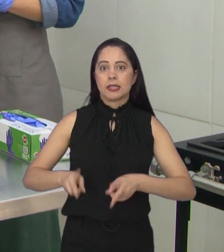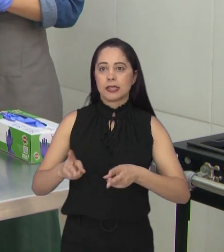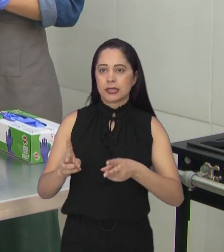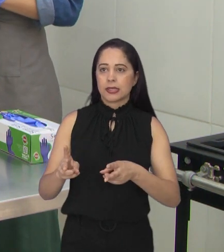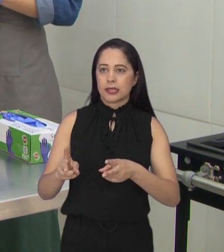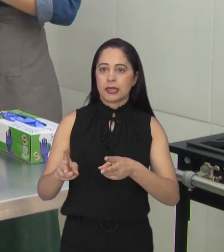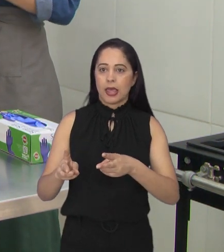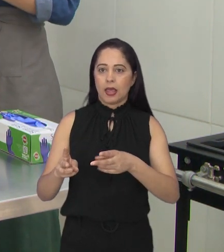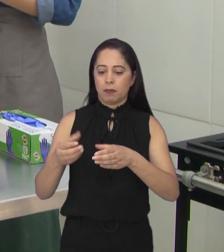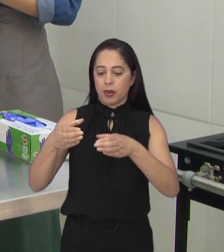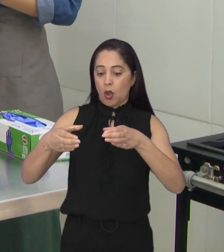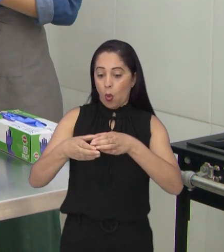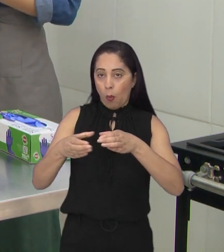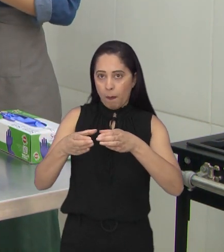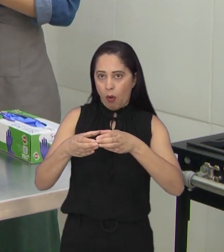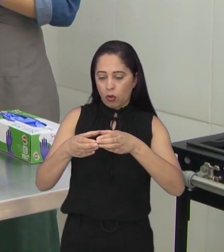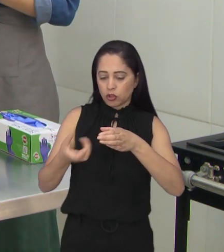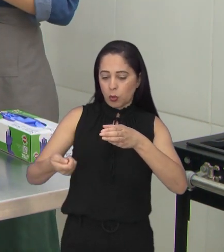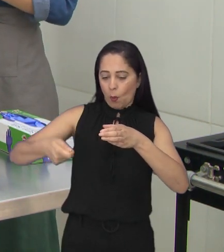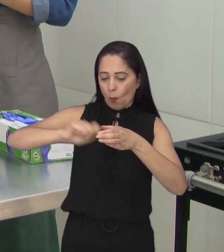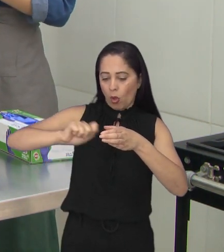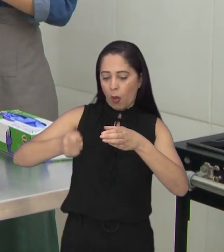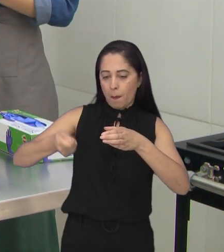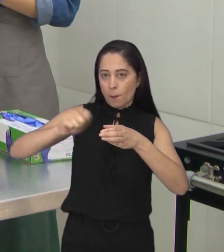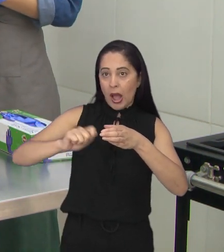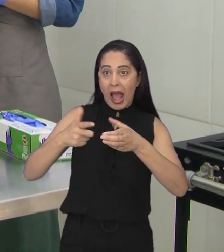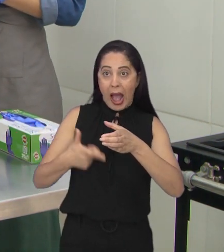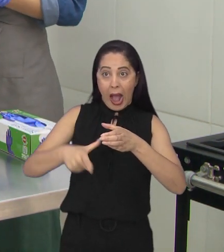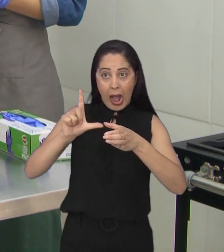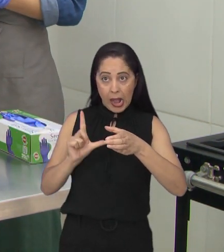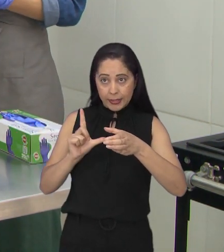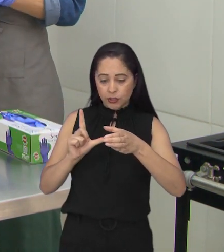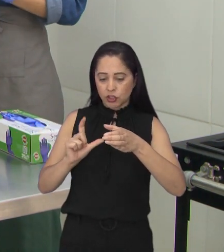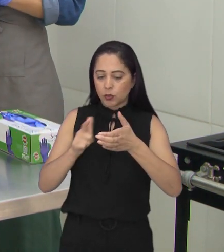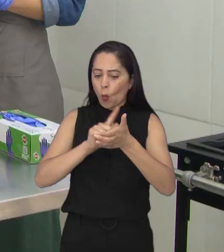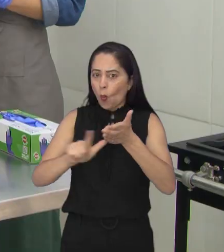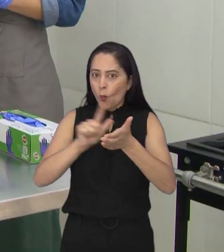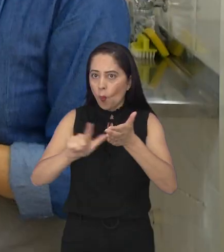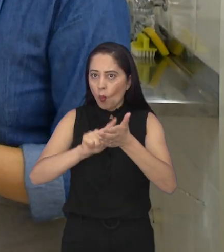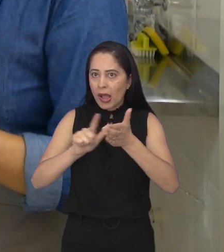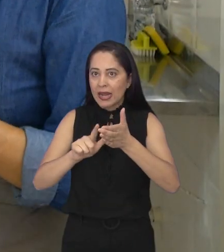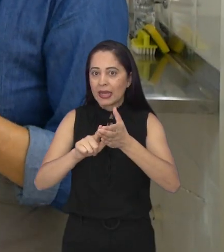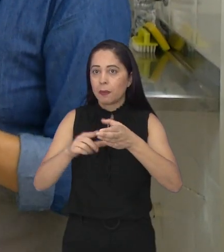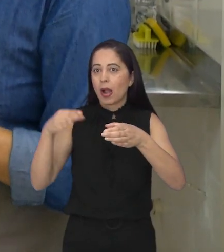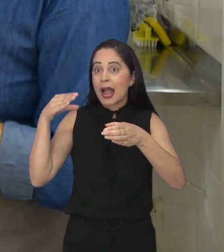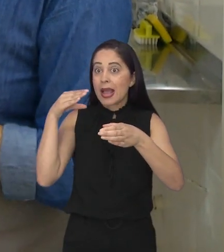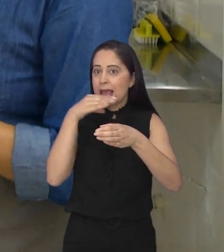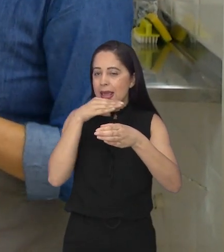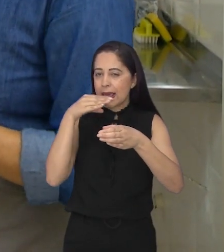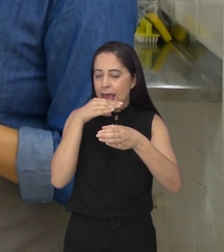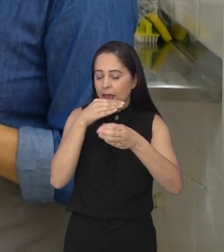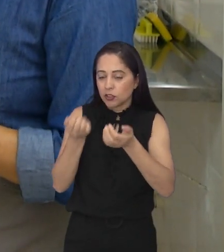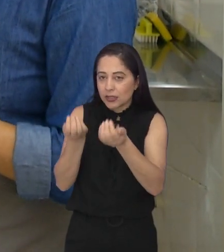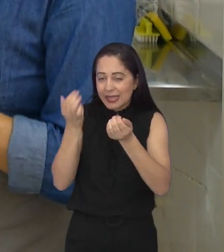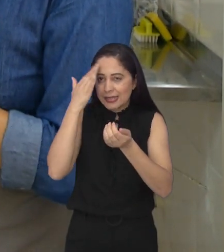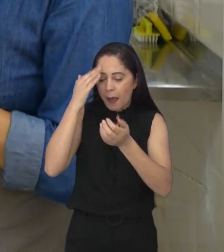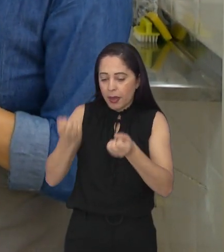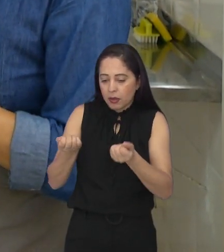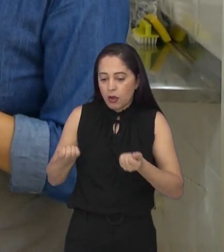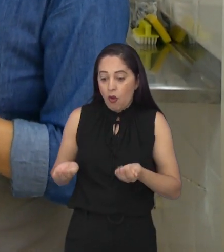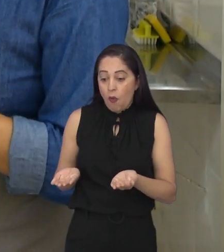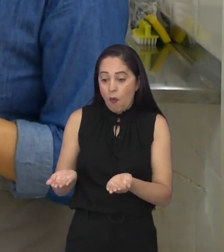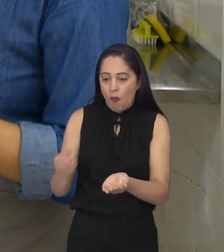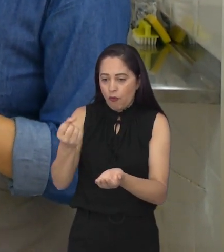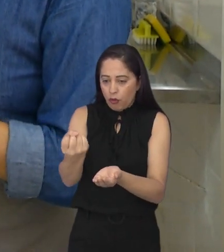para a gente chegar nesse momento do invase, que é colocar a geleia dentro do vidrinho, o vidrinho tem que estar devidamente quente, a